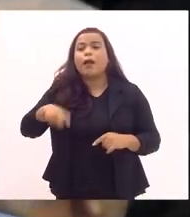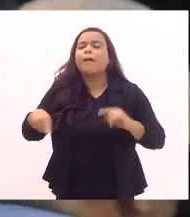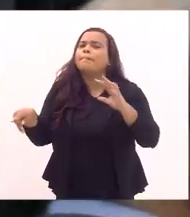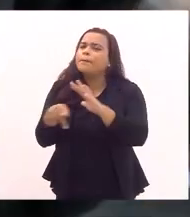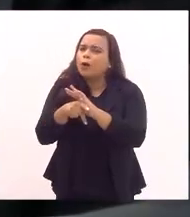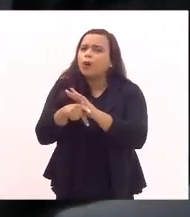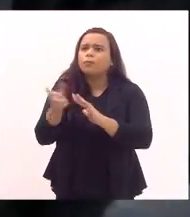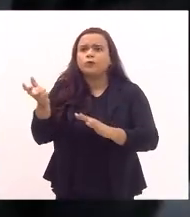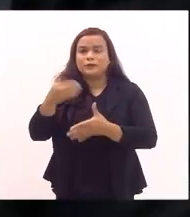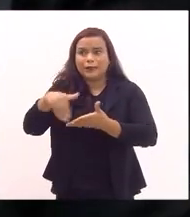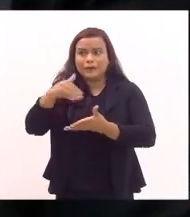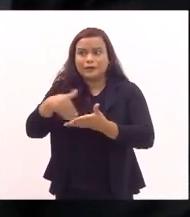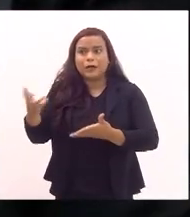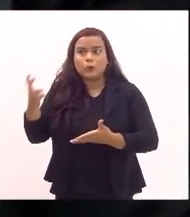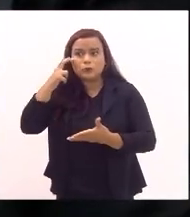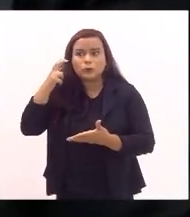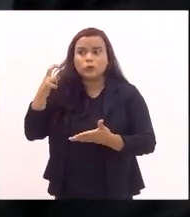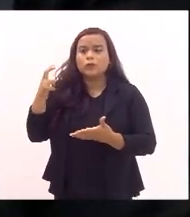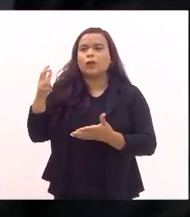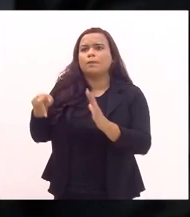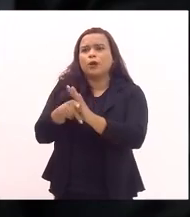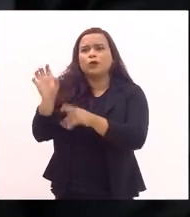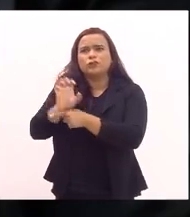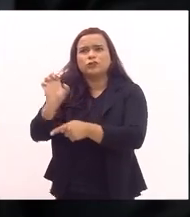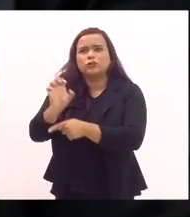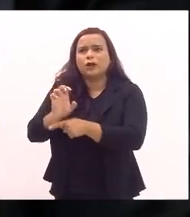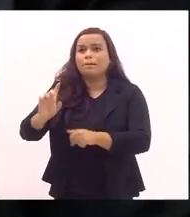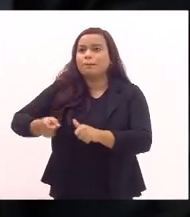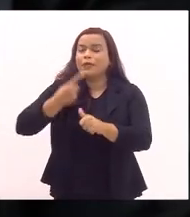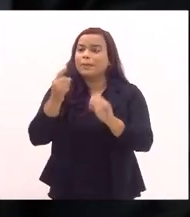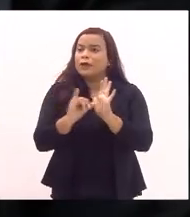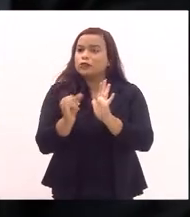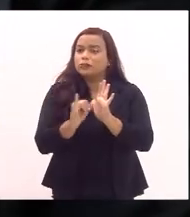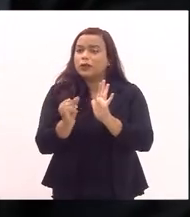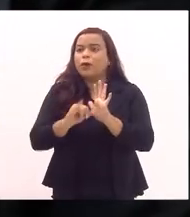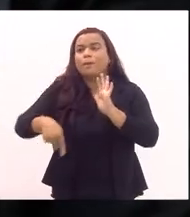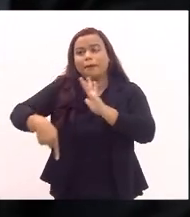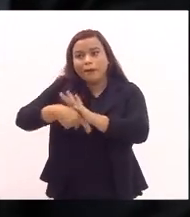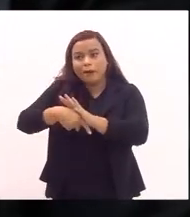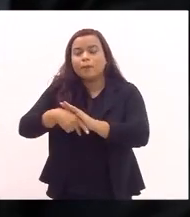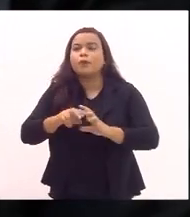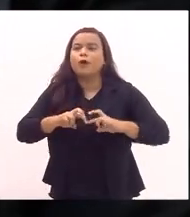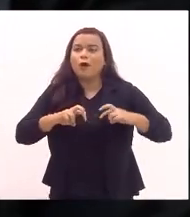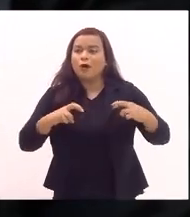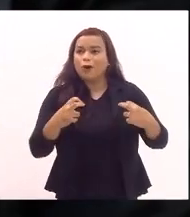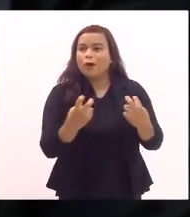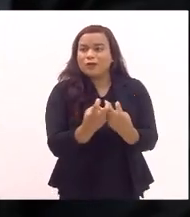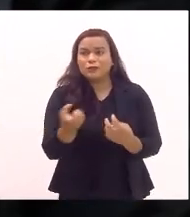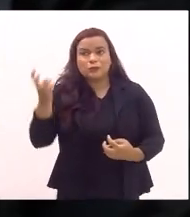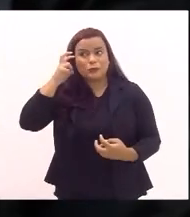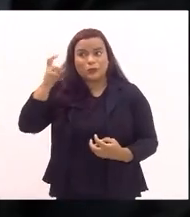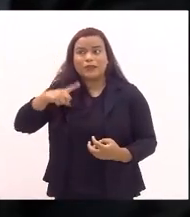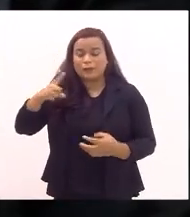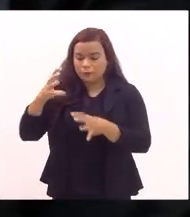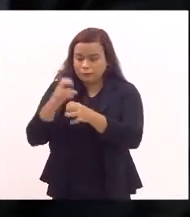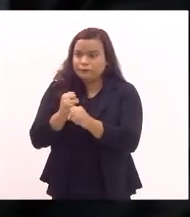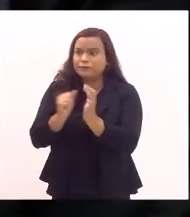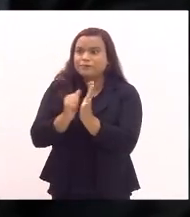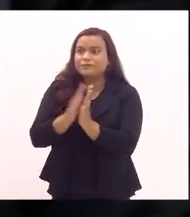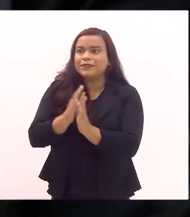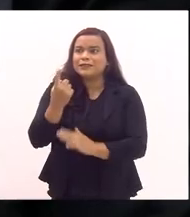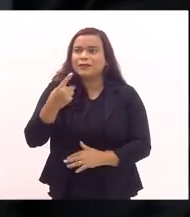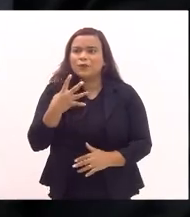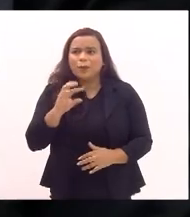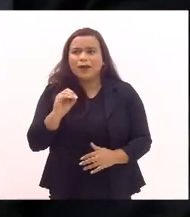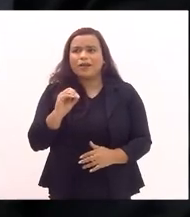de Cultura o primeiro edital de rodas culturais a gente tem 140 rodas inscritas nesse edital